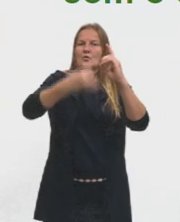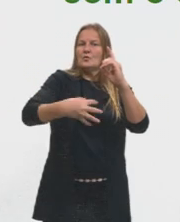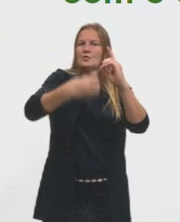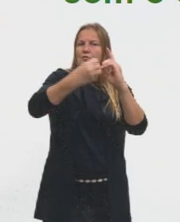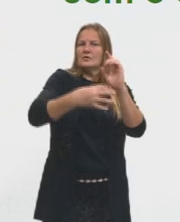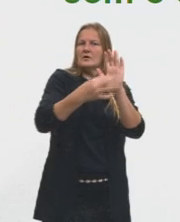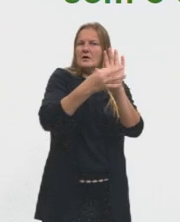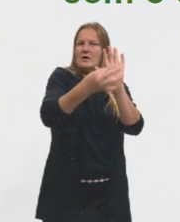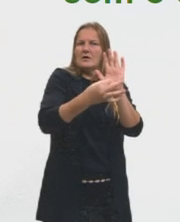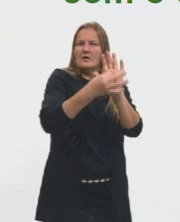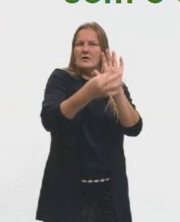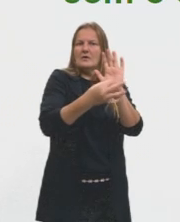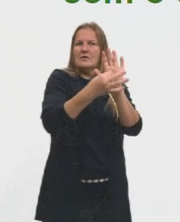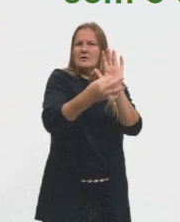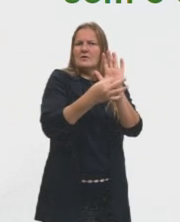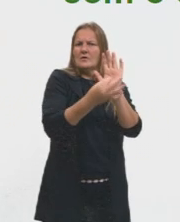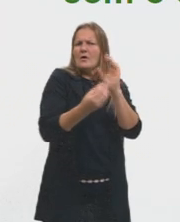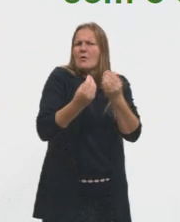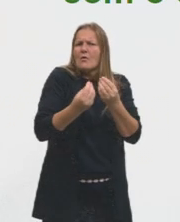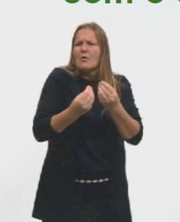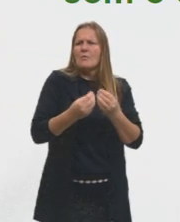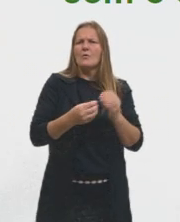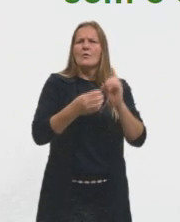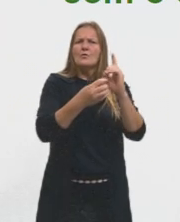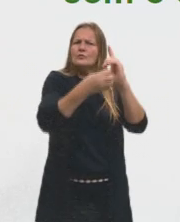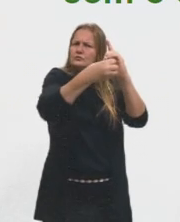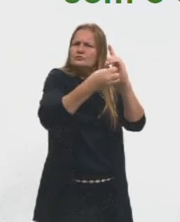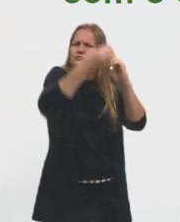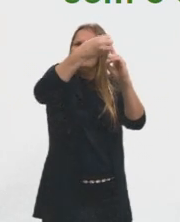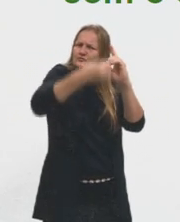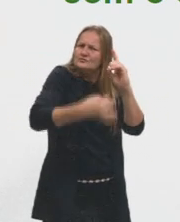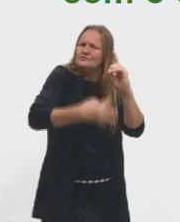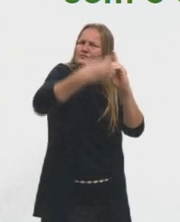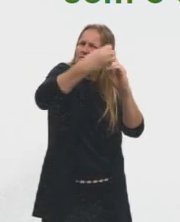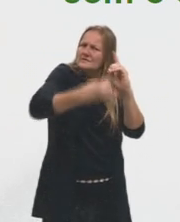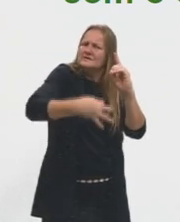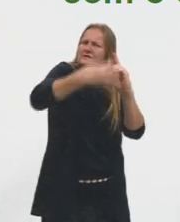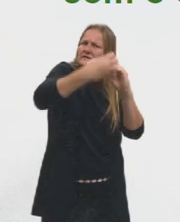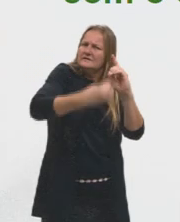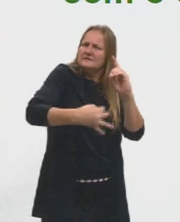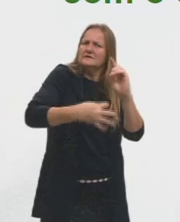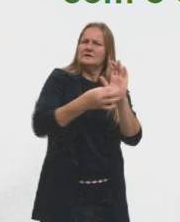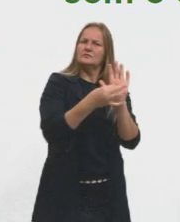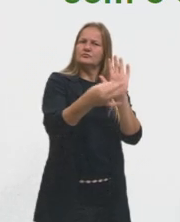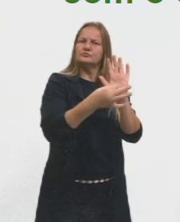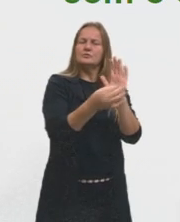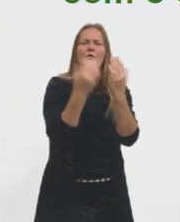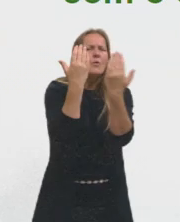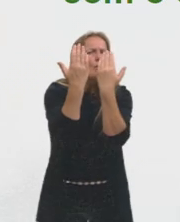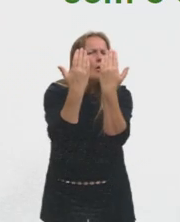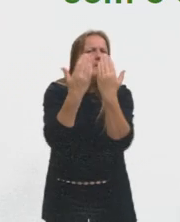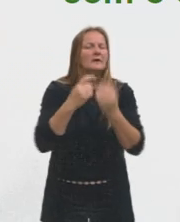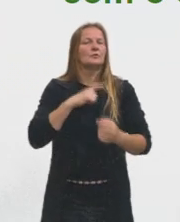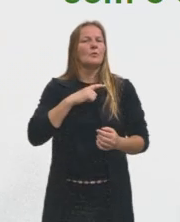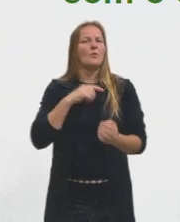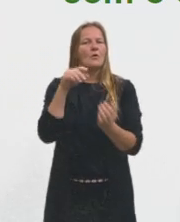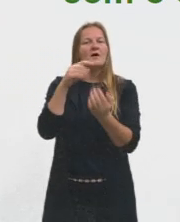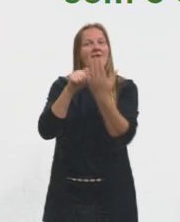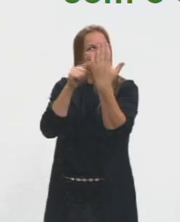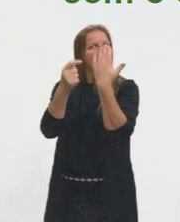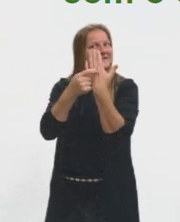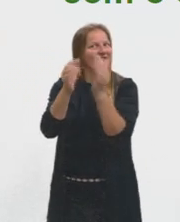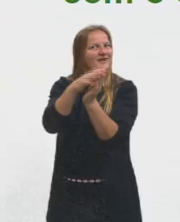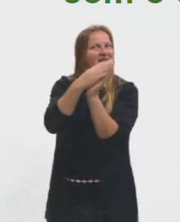argumentando O que significa despertar argumentando eu volto para o meu comparativo do texto sanduíche